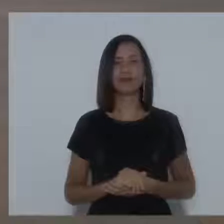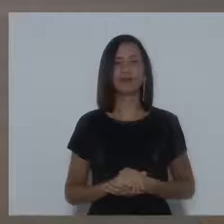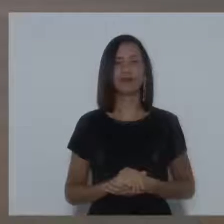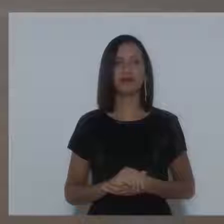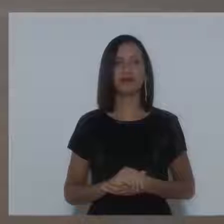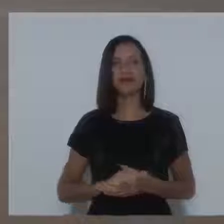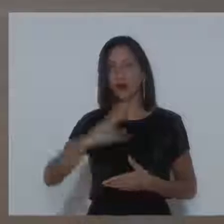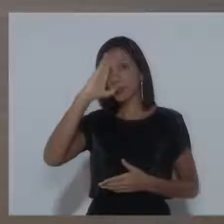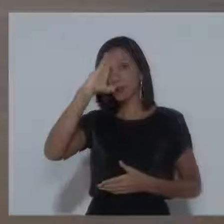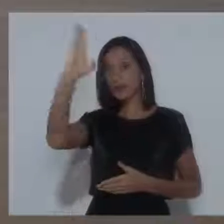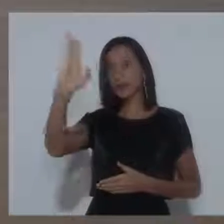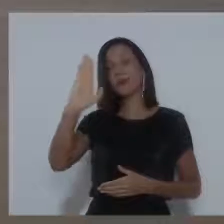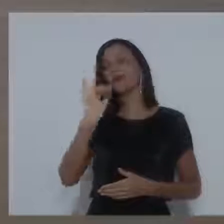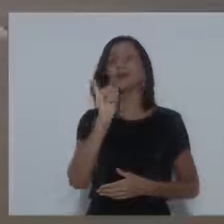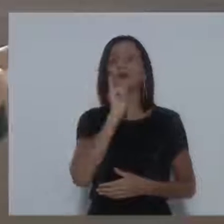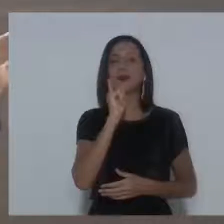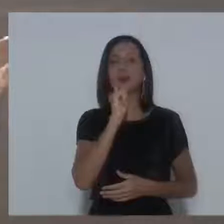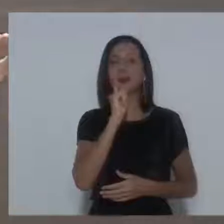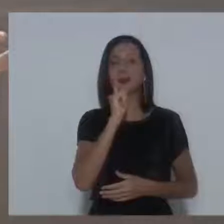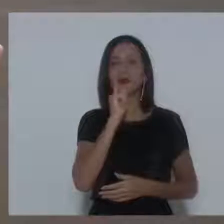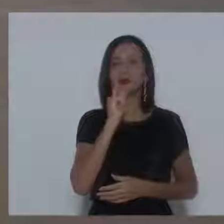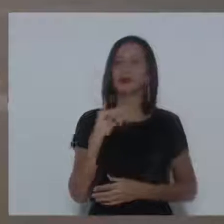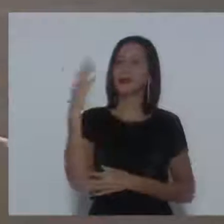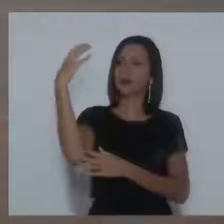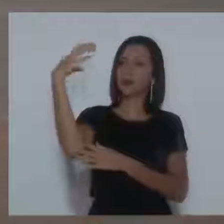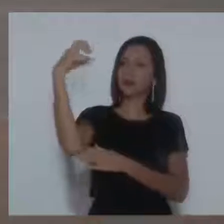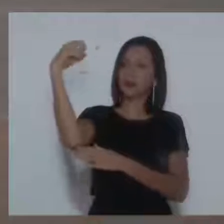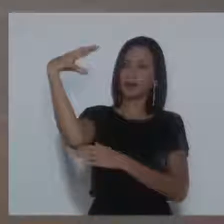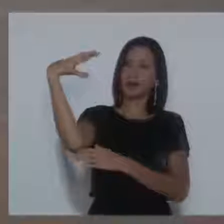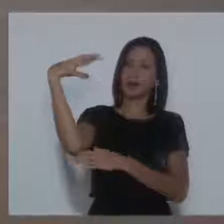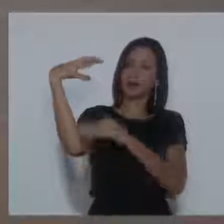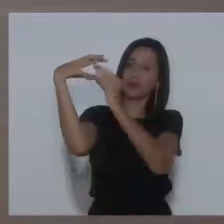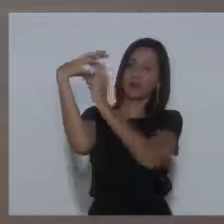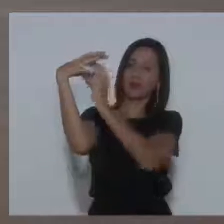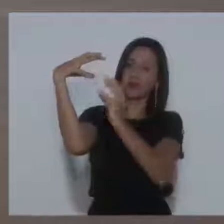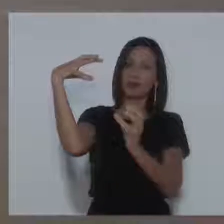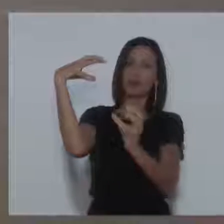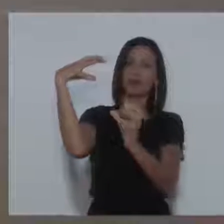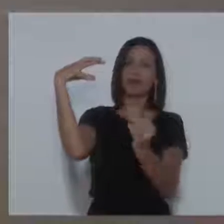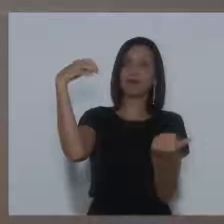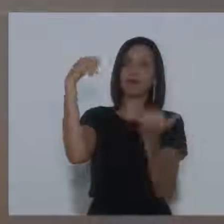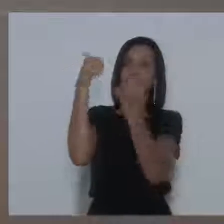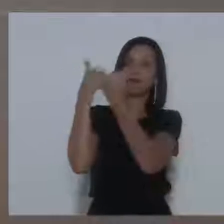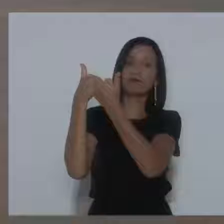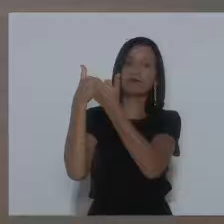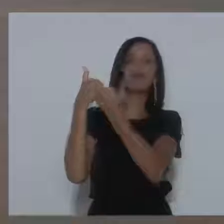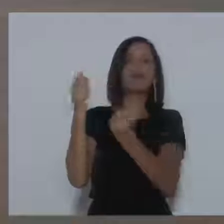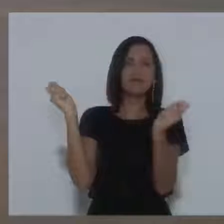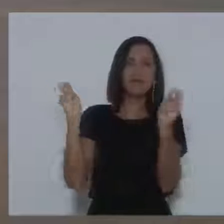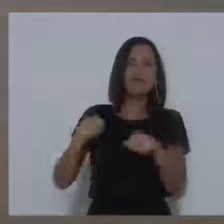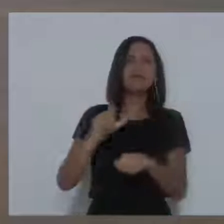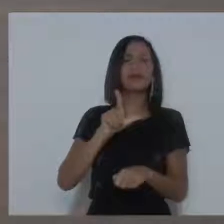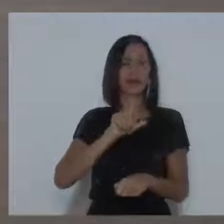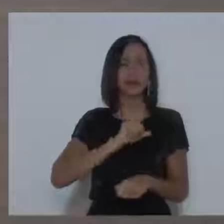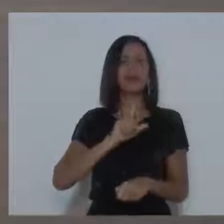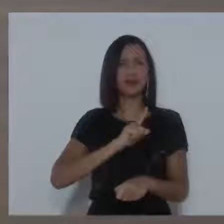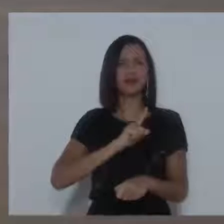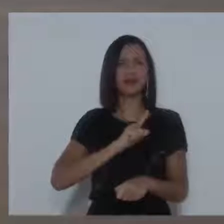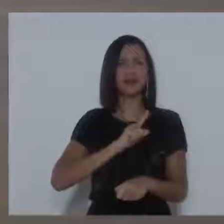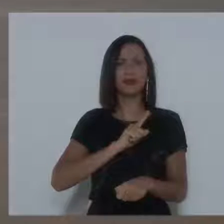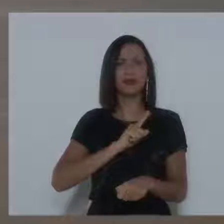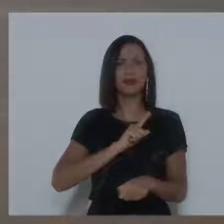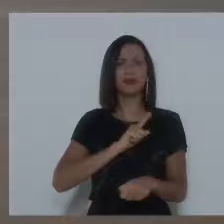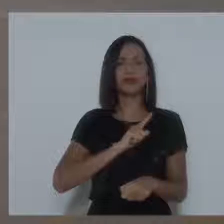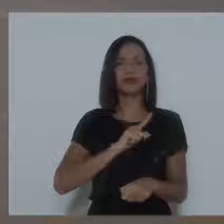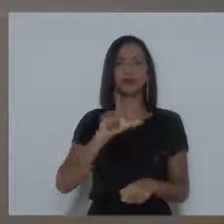substancial. Digamos que essas lâmpadas que são trocadas, que são substituídas, que poderiam já ser substituídas por